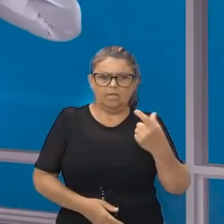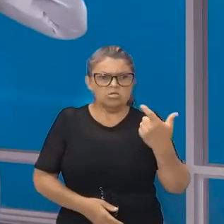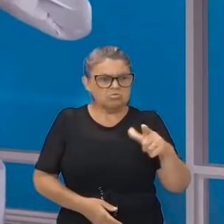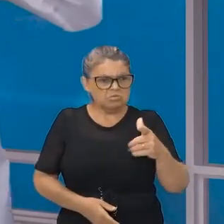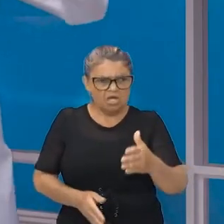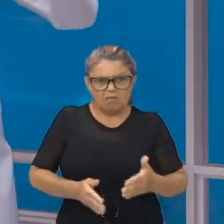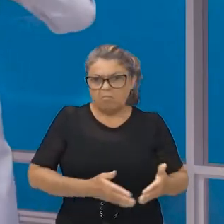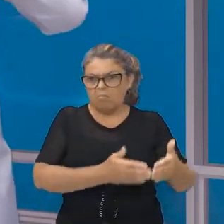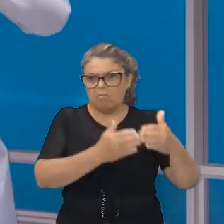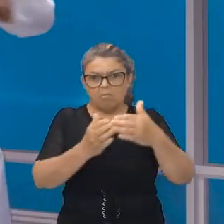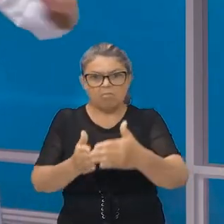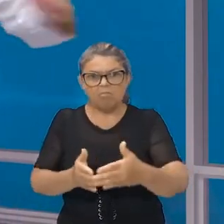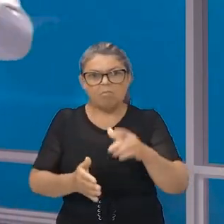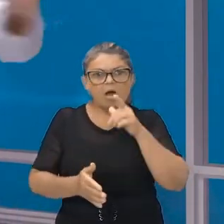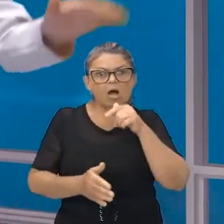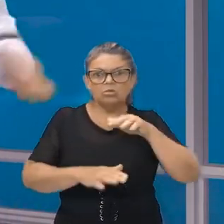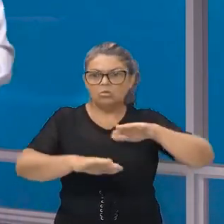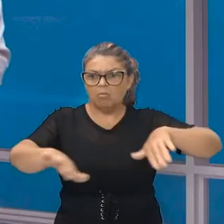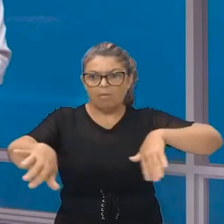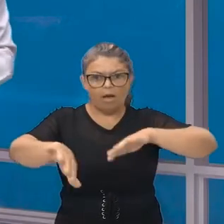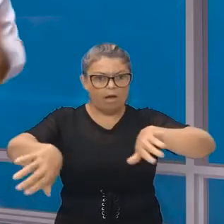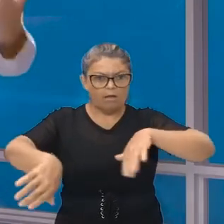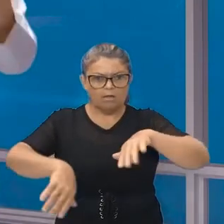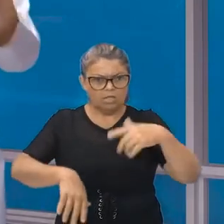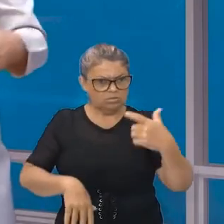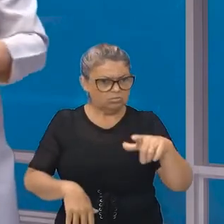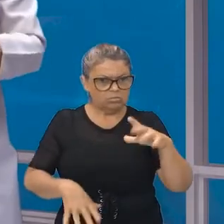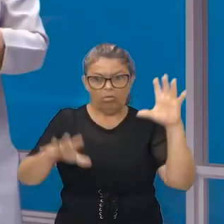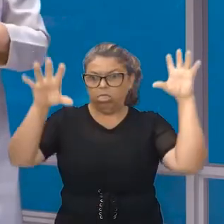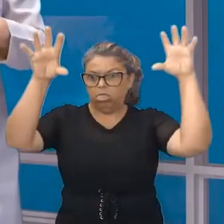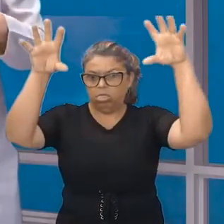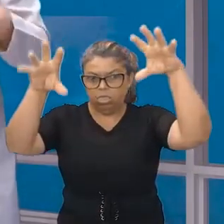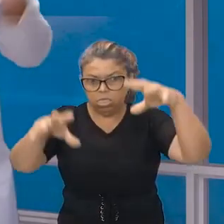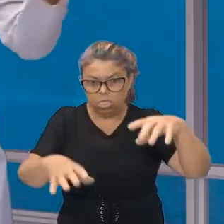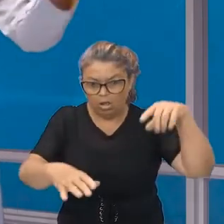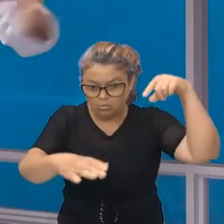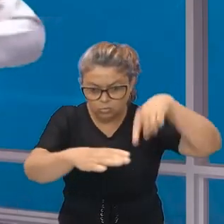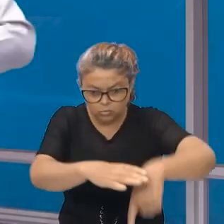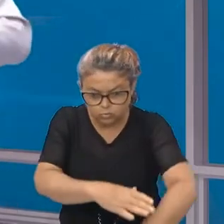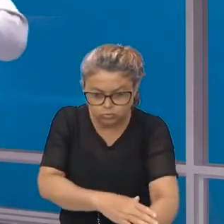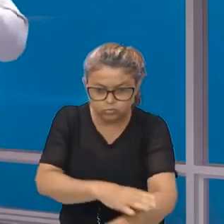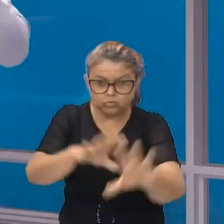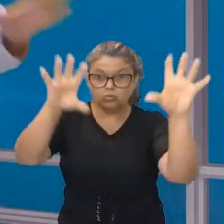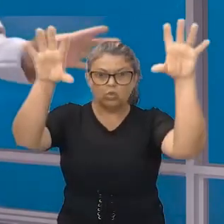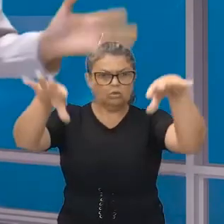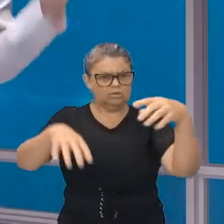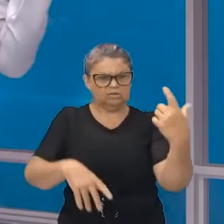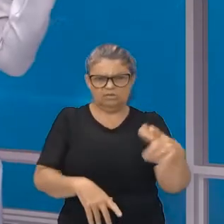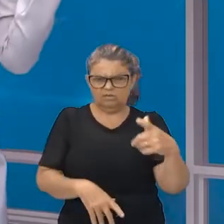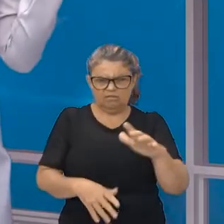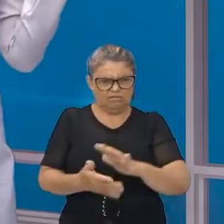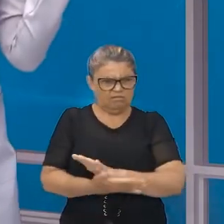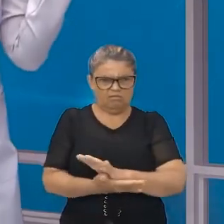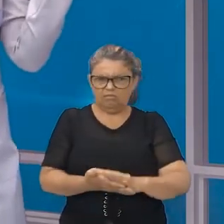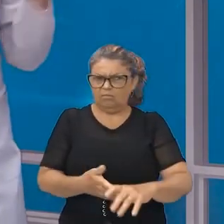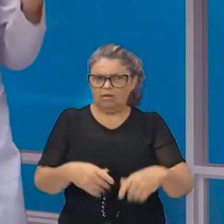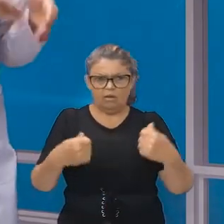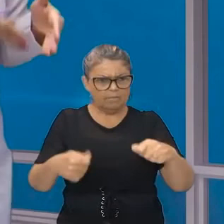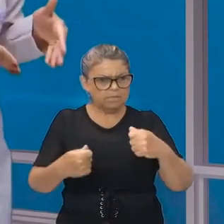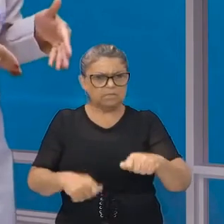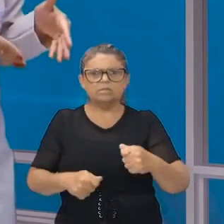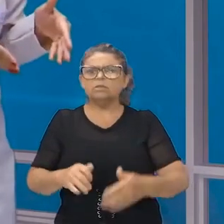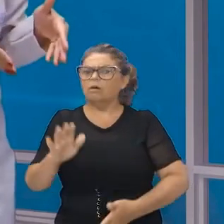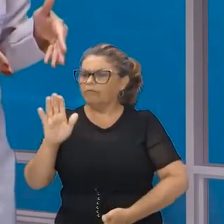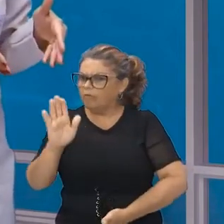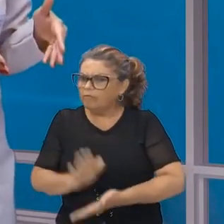entrar no mar. A gente vai ter que ver o final do mundo, cair no abismo, incendiar o navio, encontrar com os monstros, é o jeito. Porque